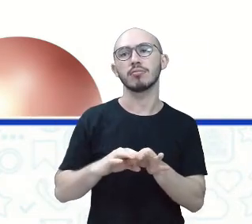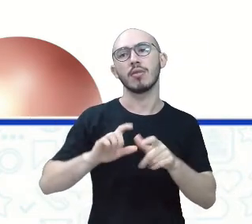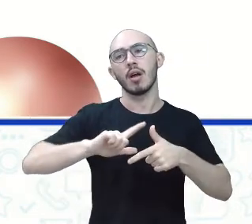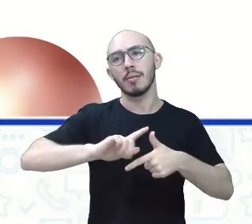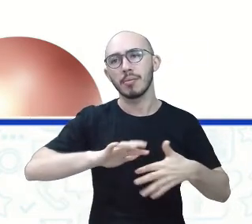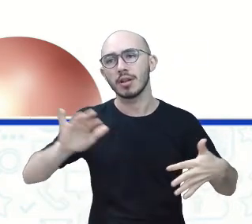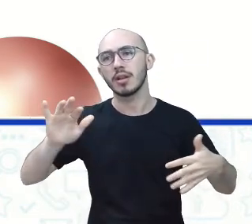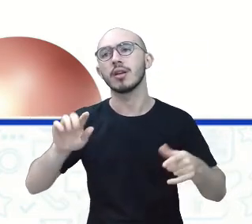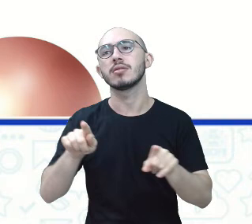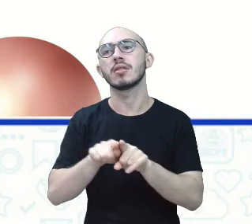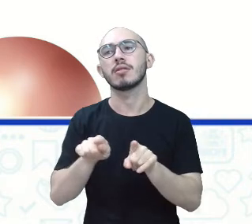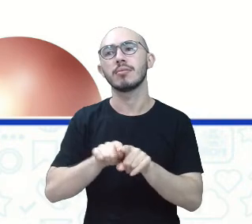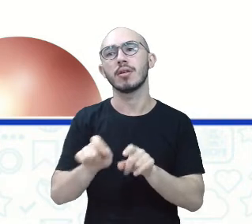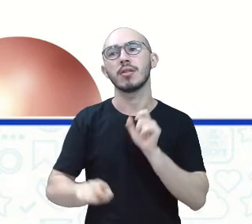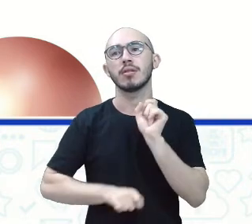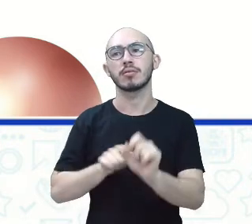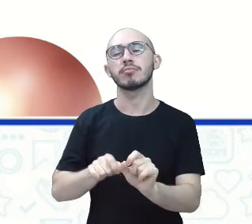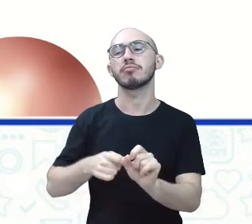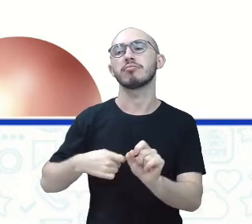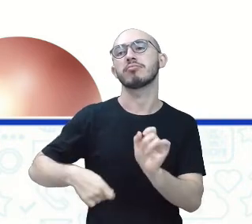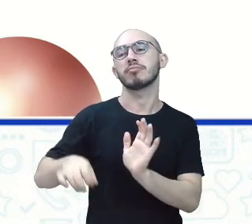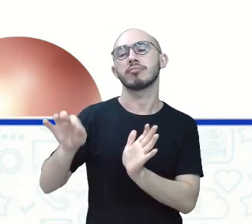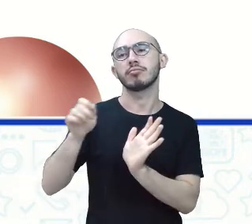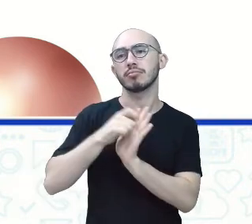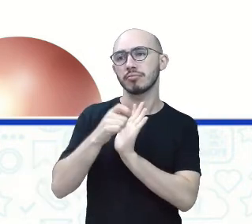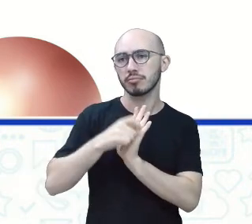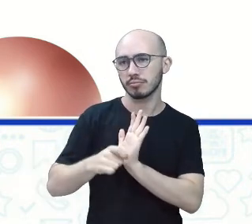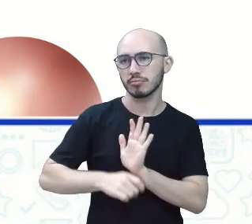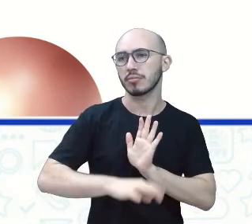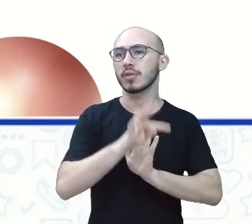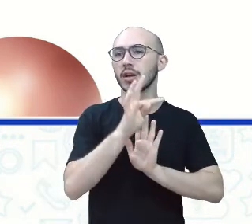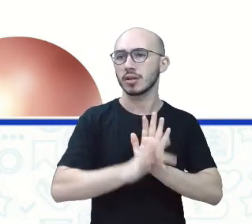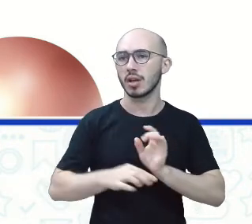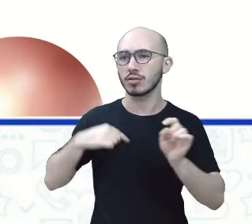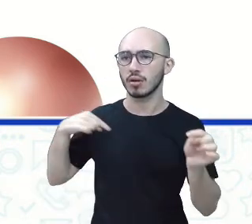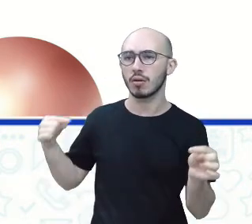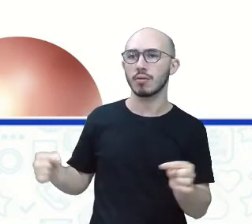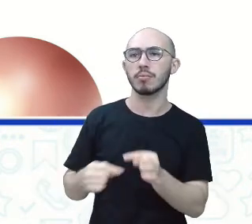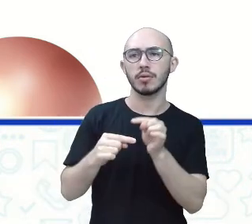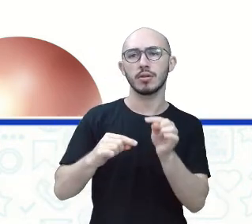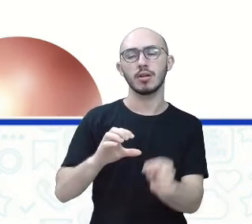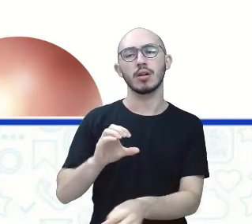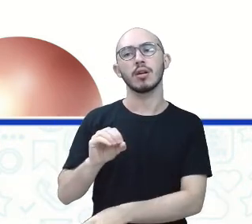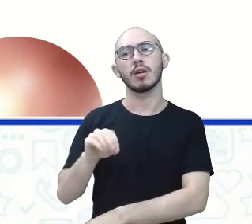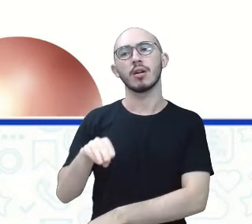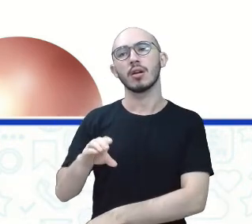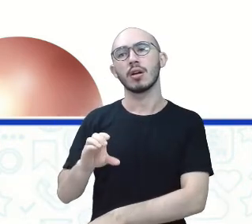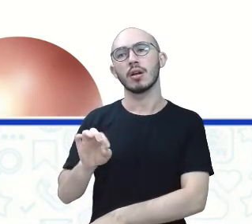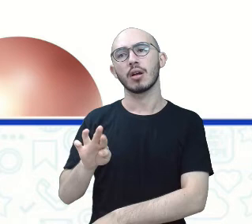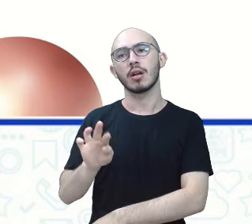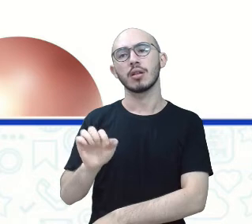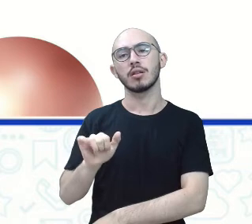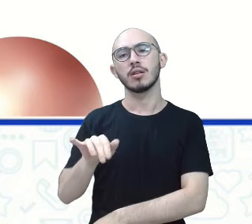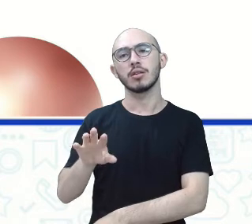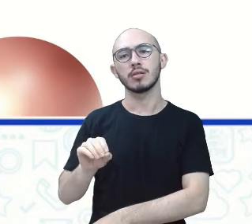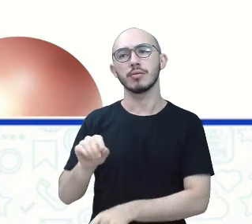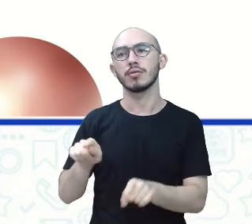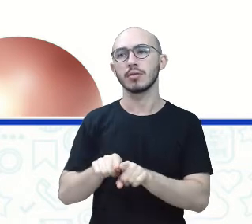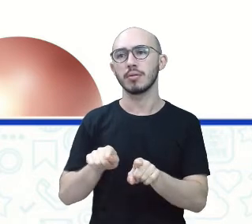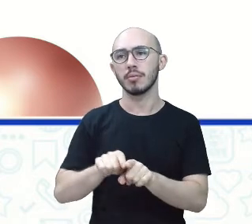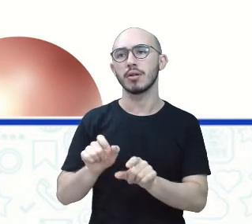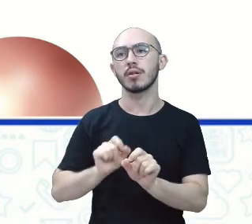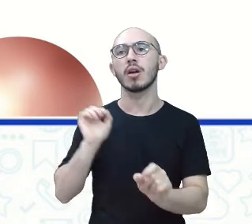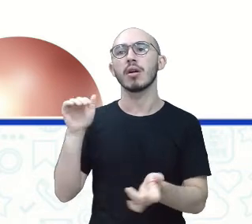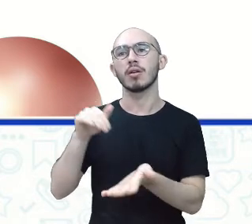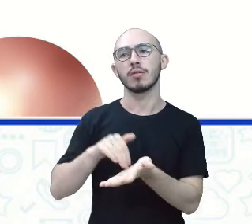modernista, também compôs textos que se enquadram no concretismo, uma das últimas tendências